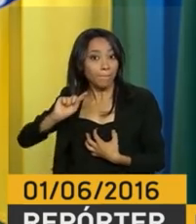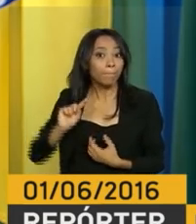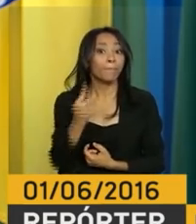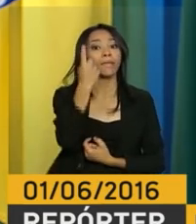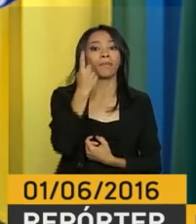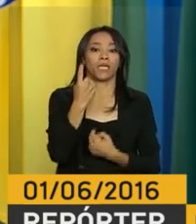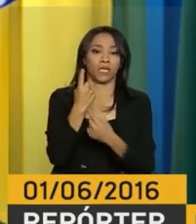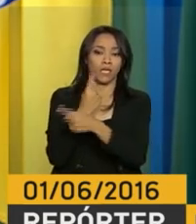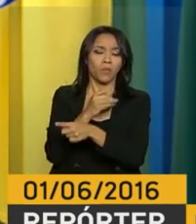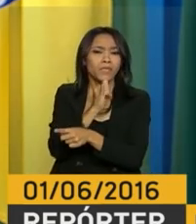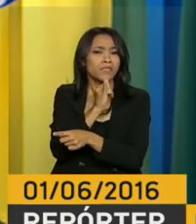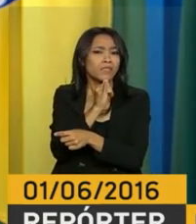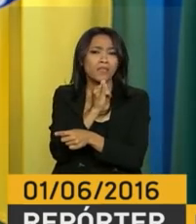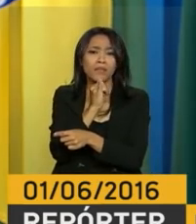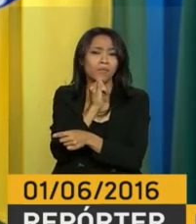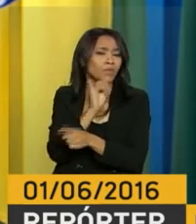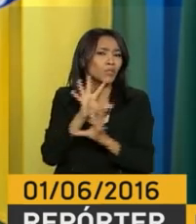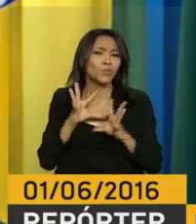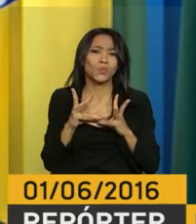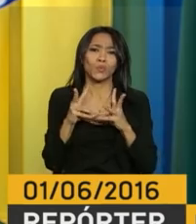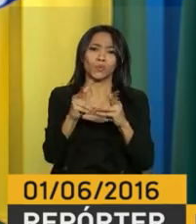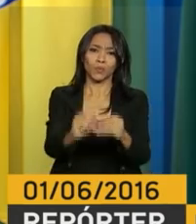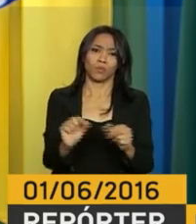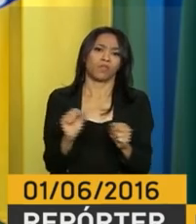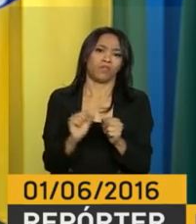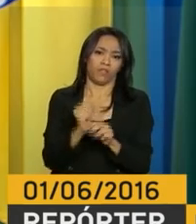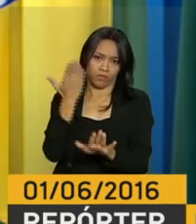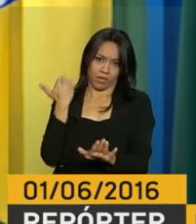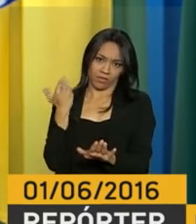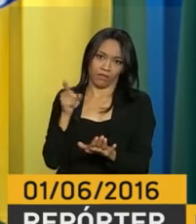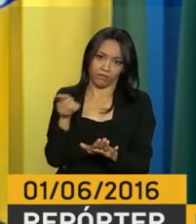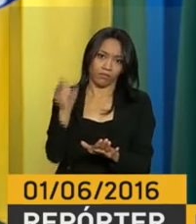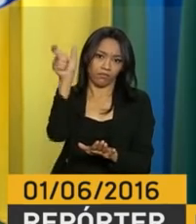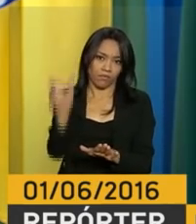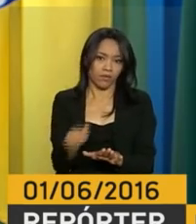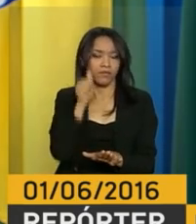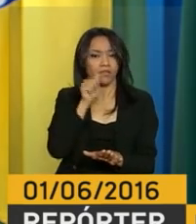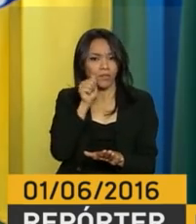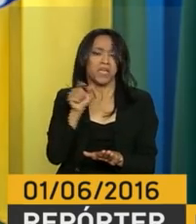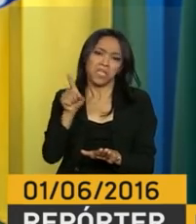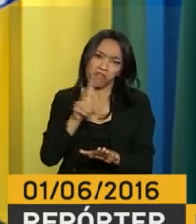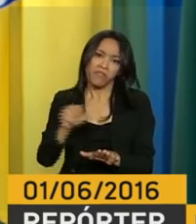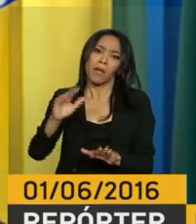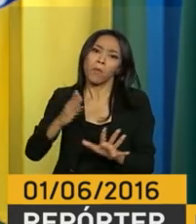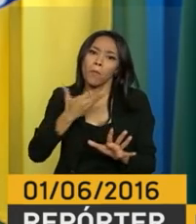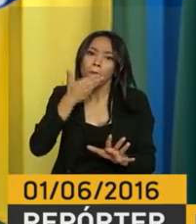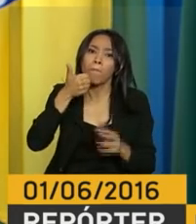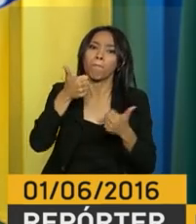exemplo em tudo o que fez no passado e certamente em tudo o que fará no